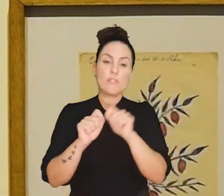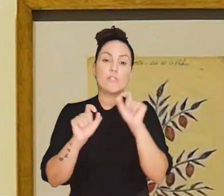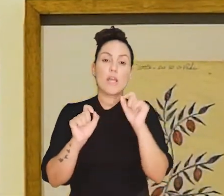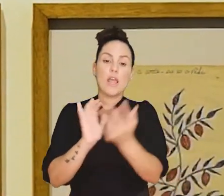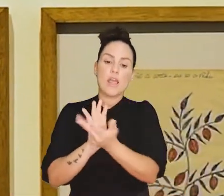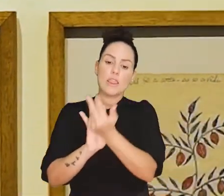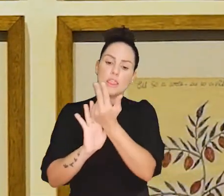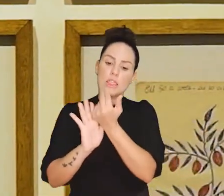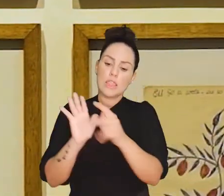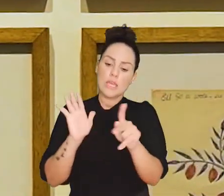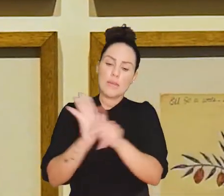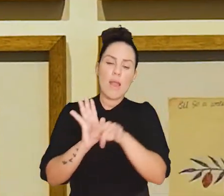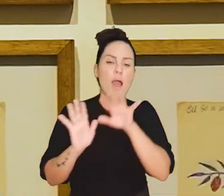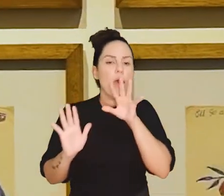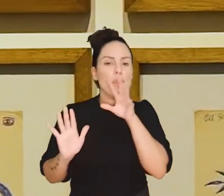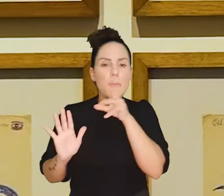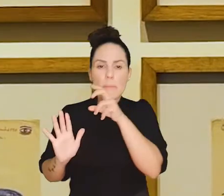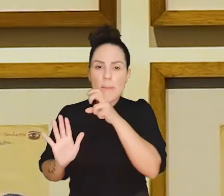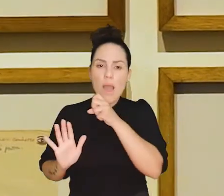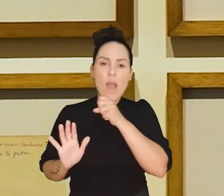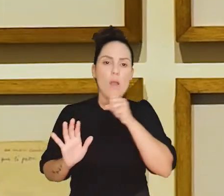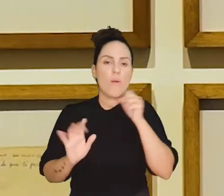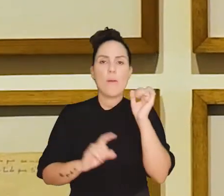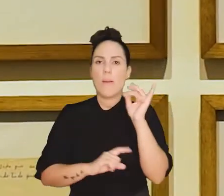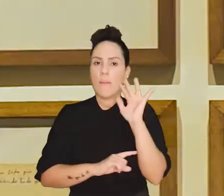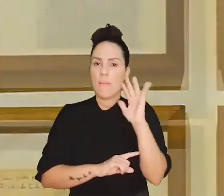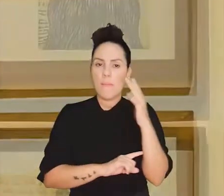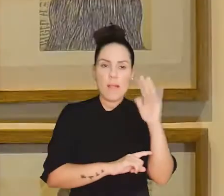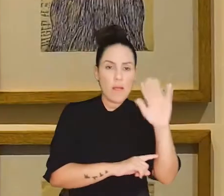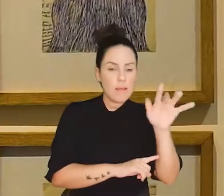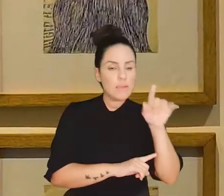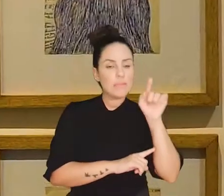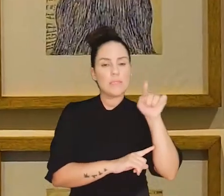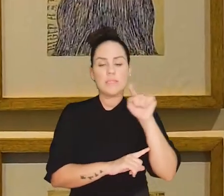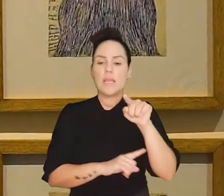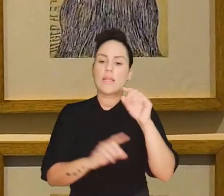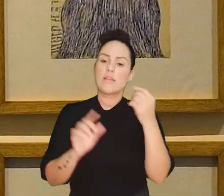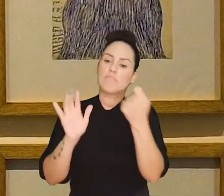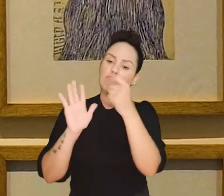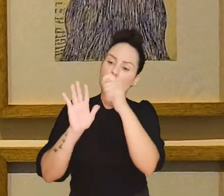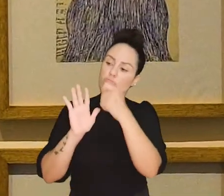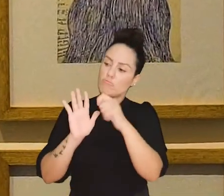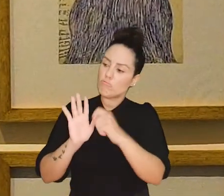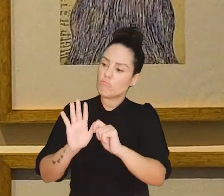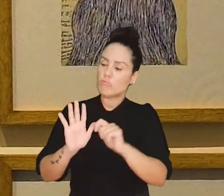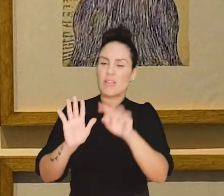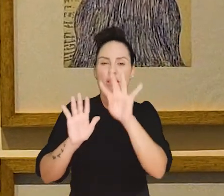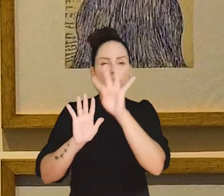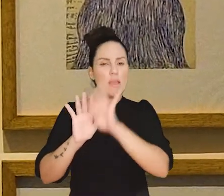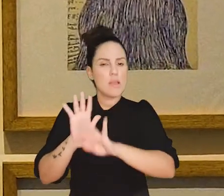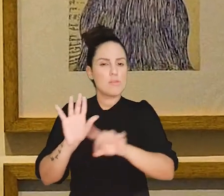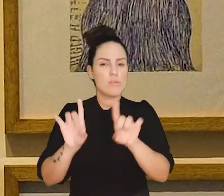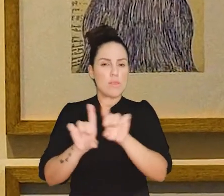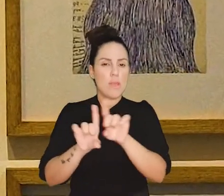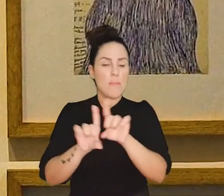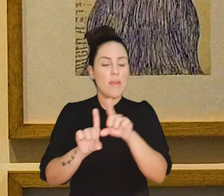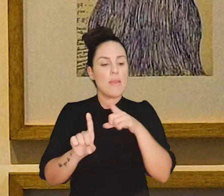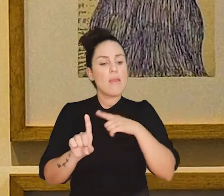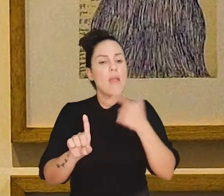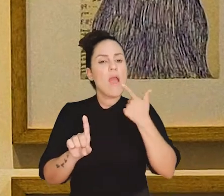ele produz uma diversidade de desenhos de animais e de plantas, sempre acompanhados